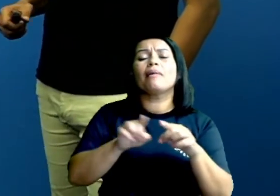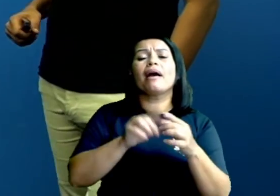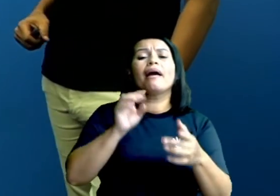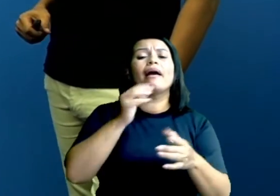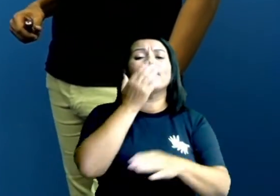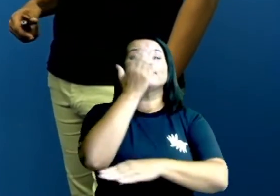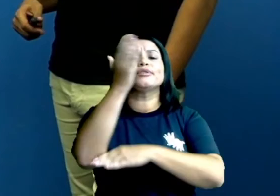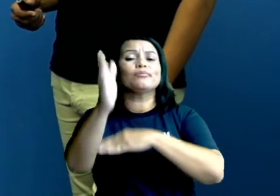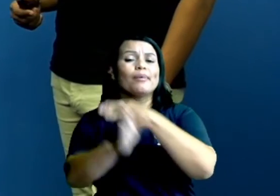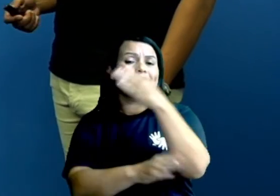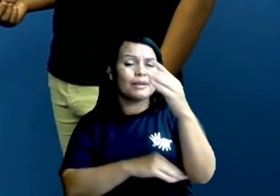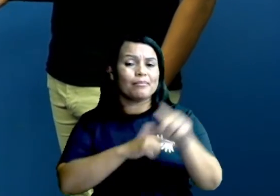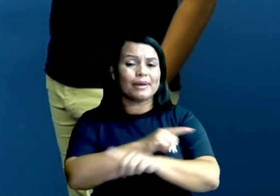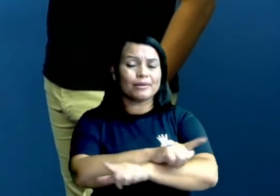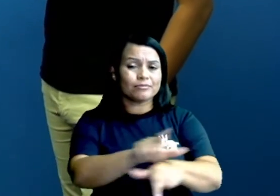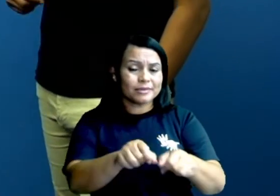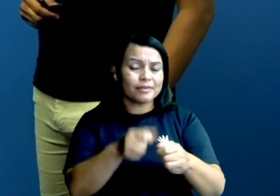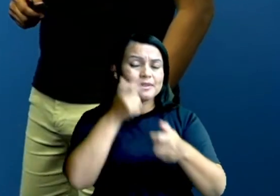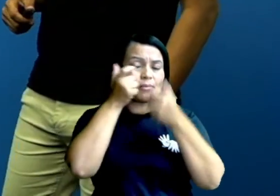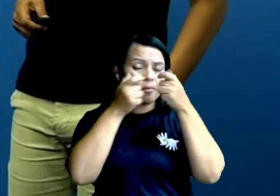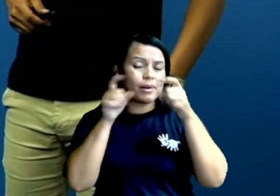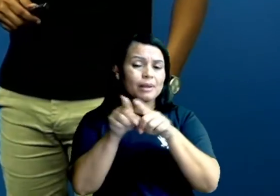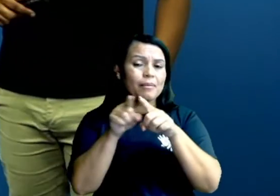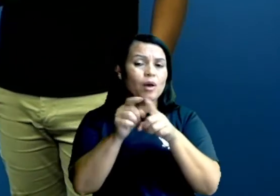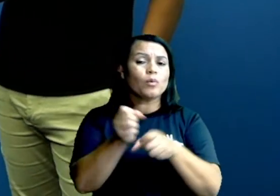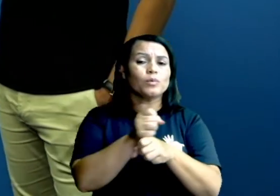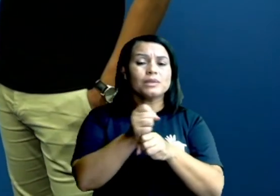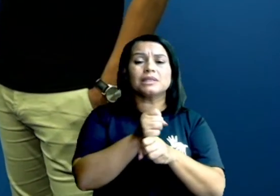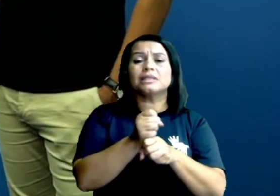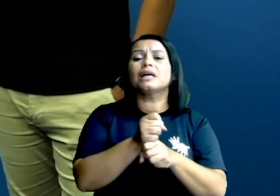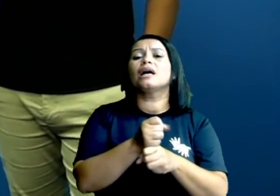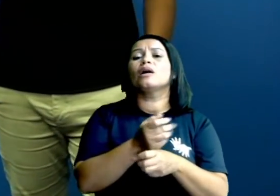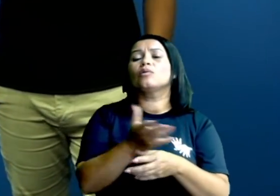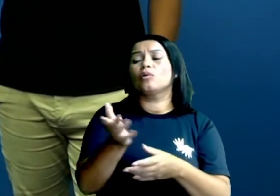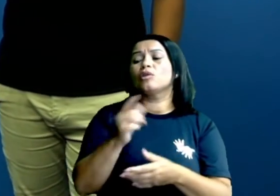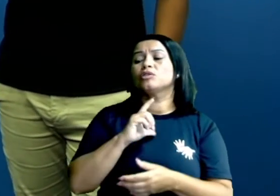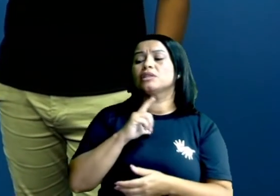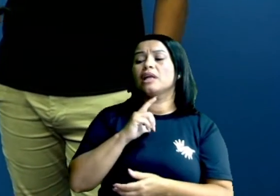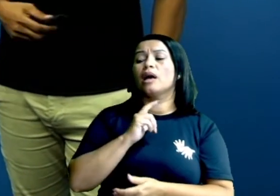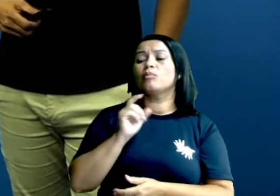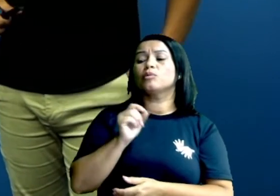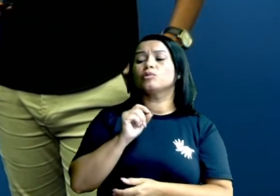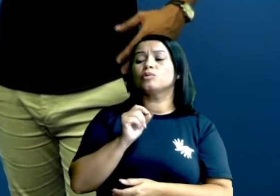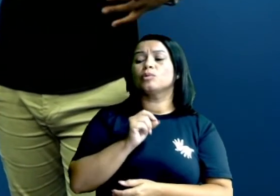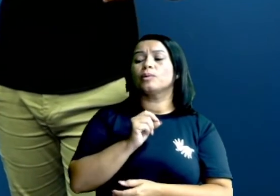esse domínio vegetal nos últimos anos e, sobretudo, aqui em 2021 a gente teve, né, bastante